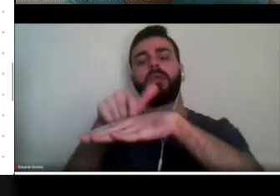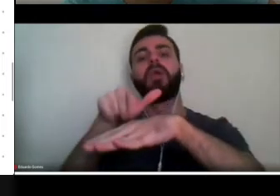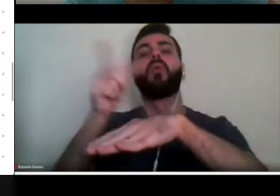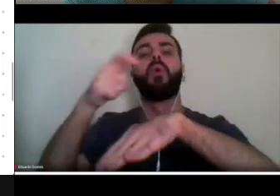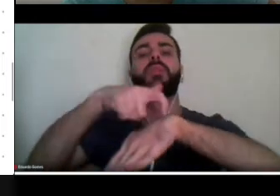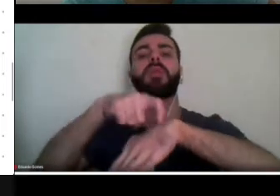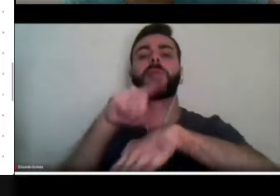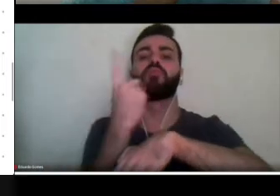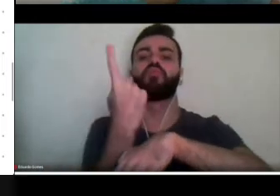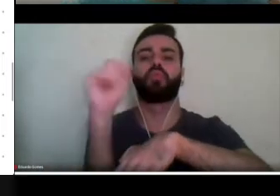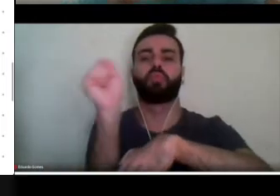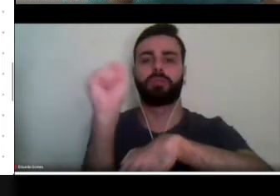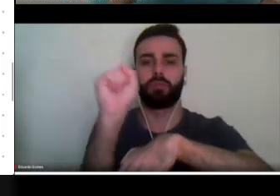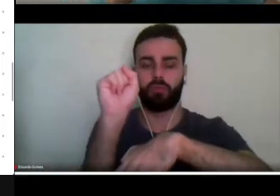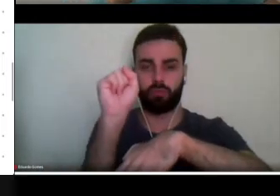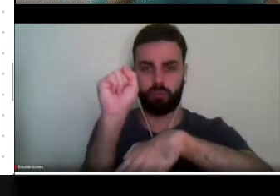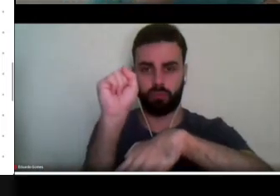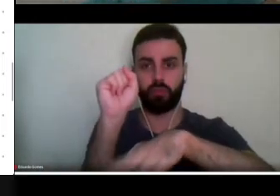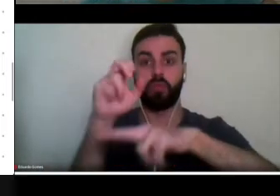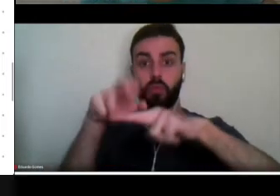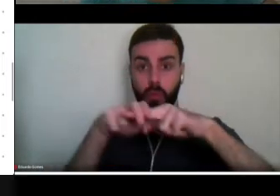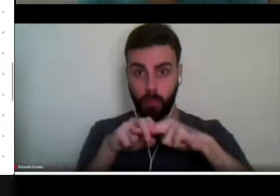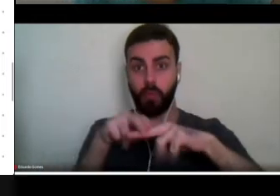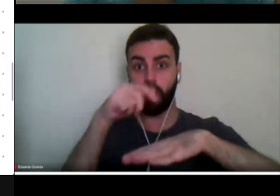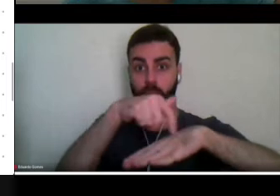segundo aqui, tá?